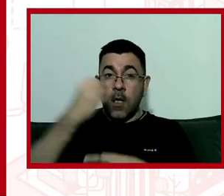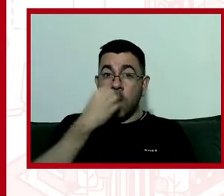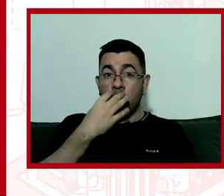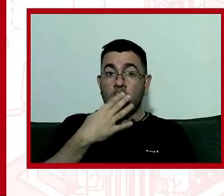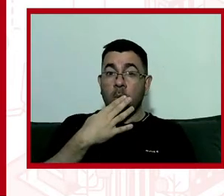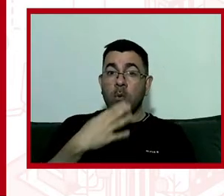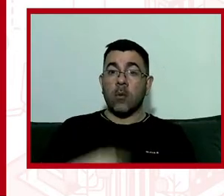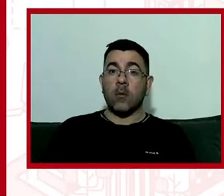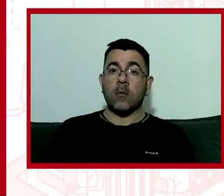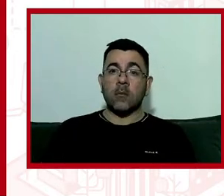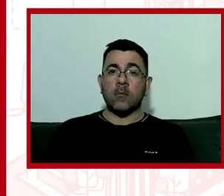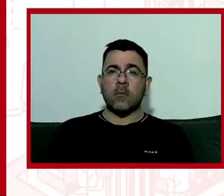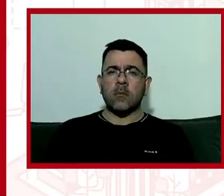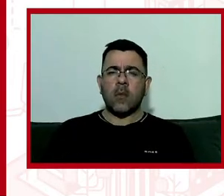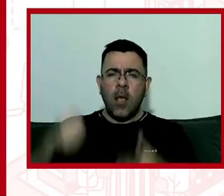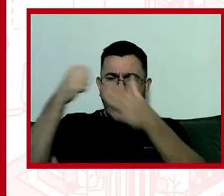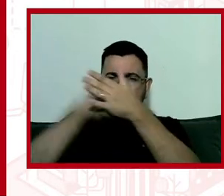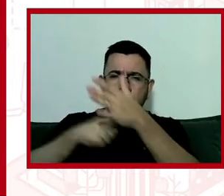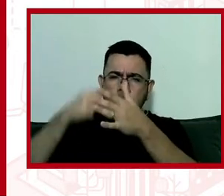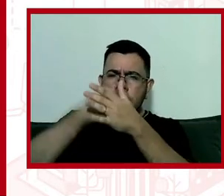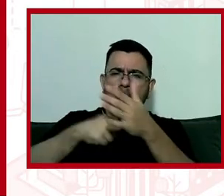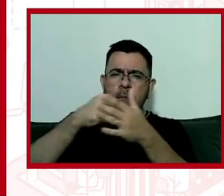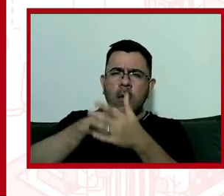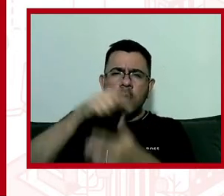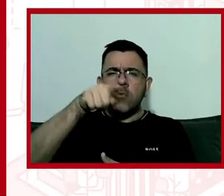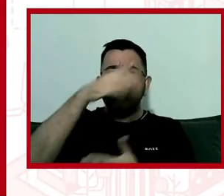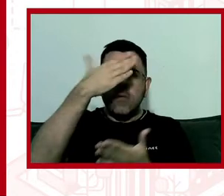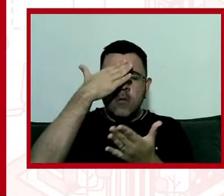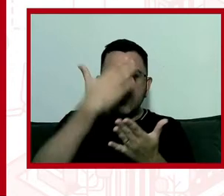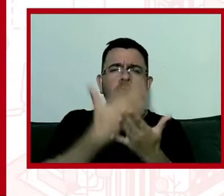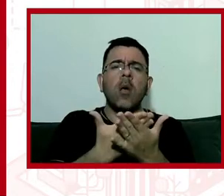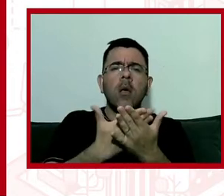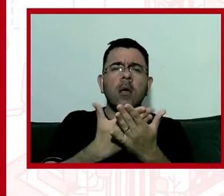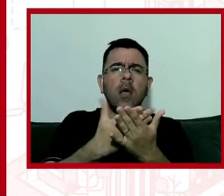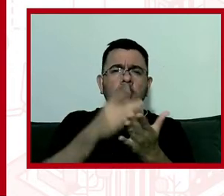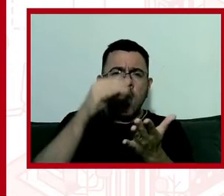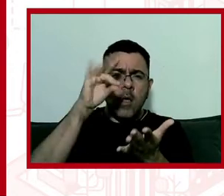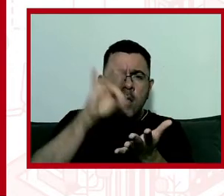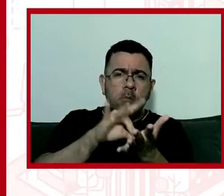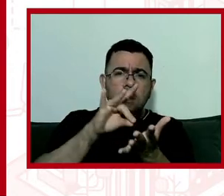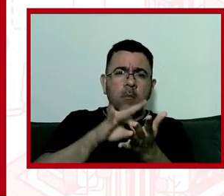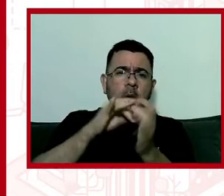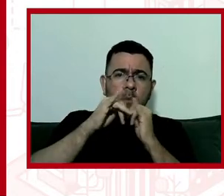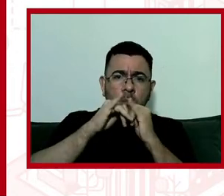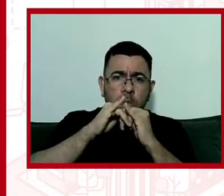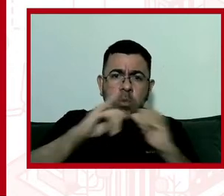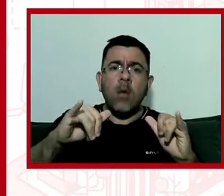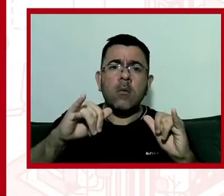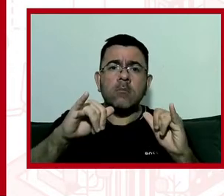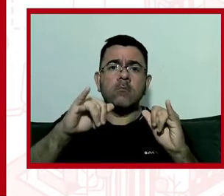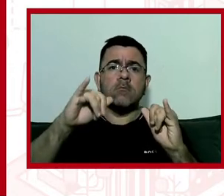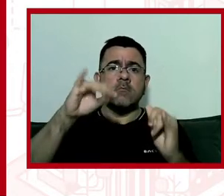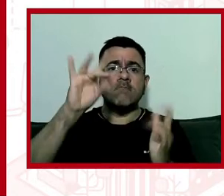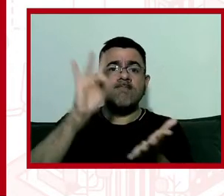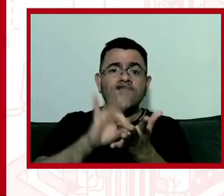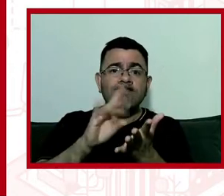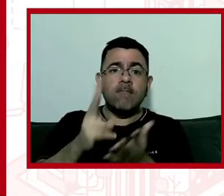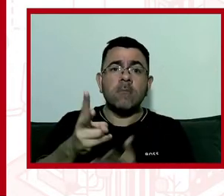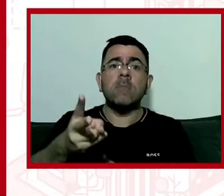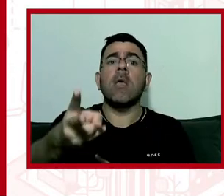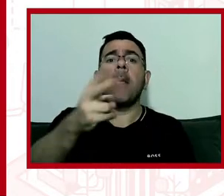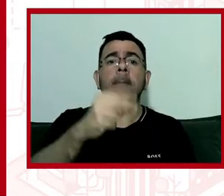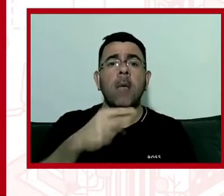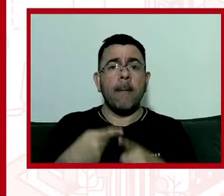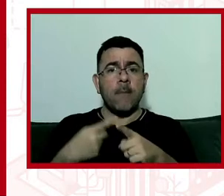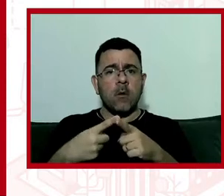aquilo que você acredita e diga a verdade então não tenha medo de dizer o que você acha o que você pensa eu acho que quando você diz